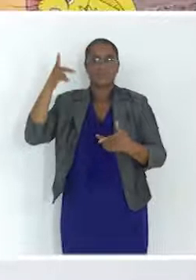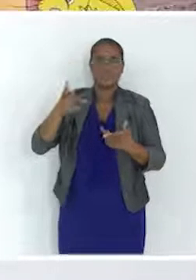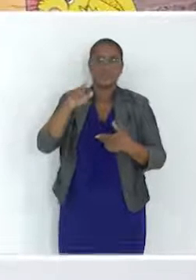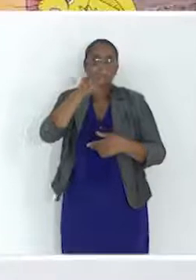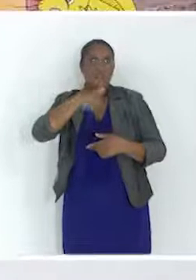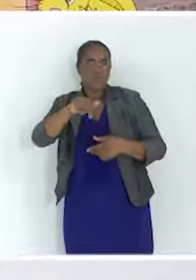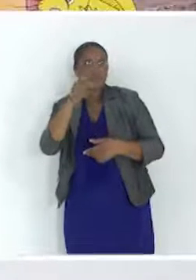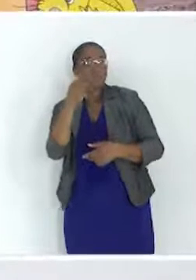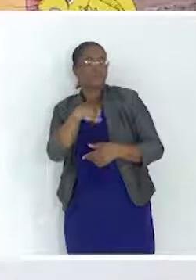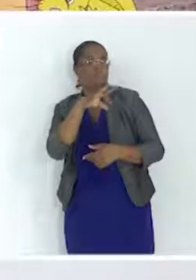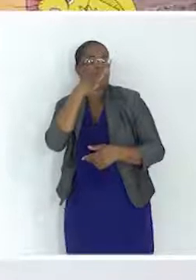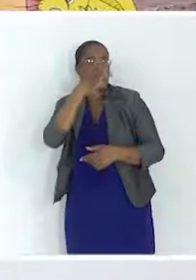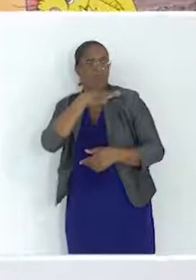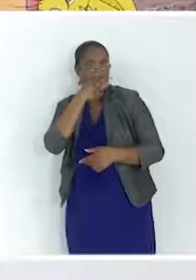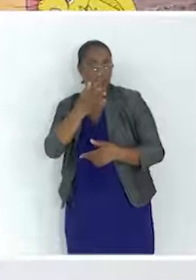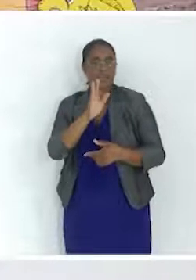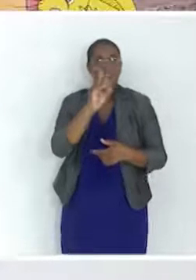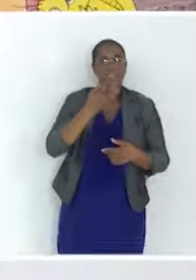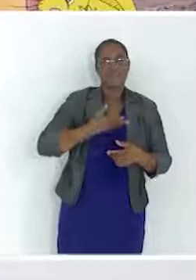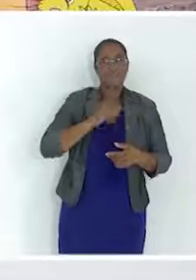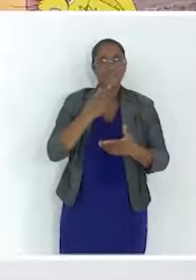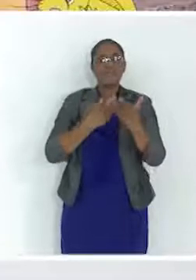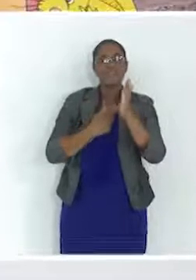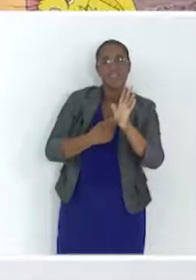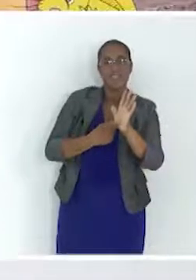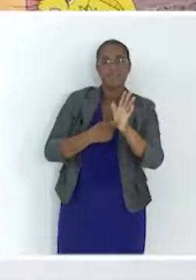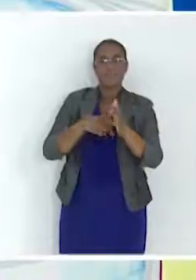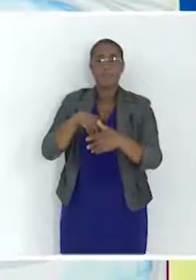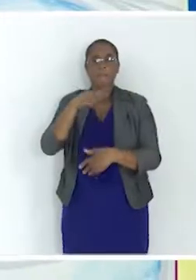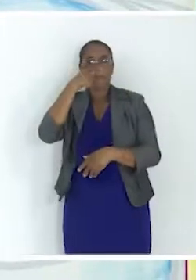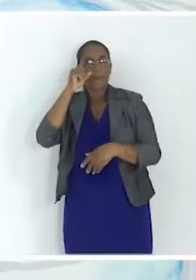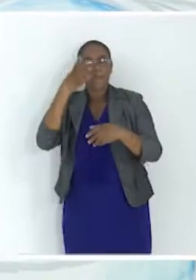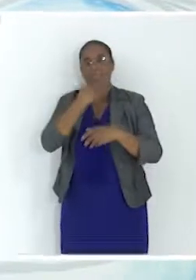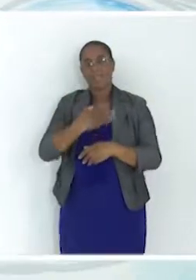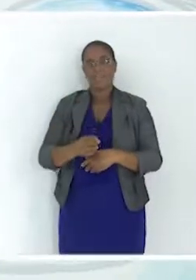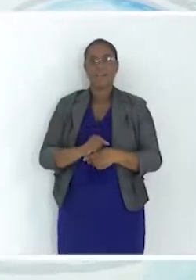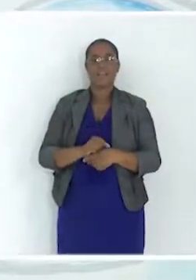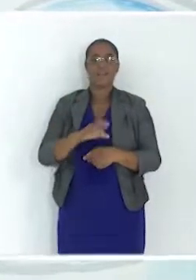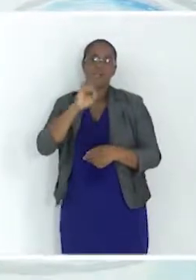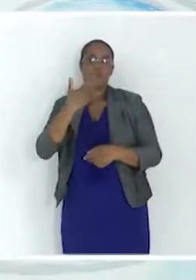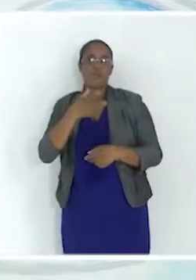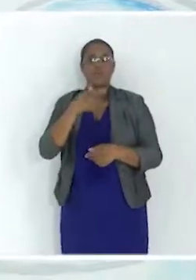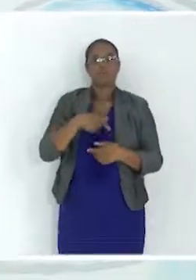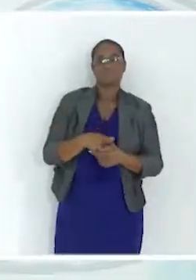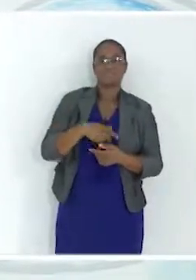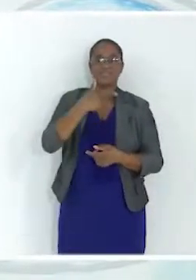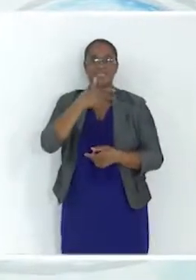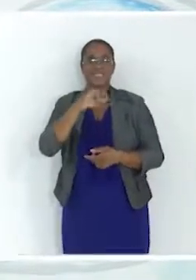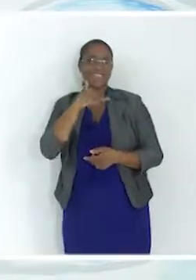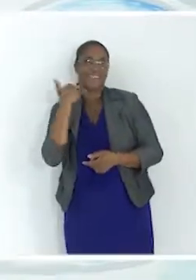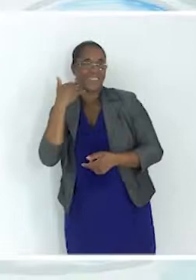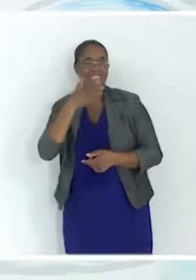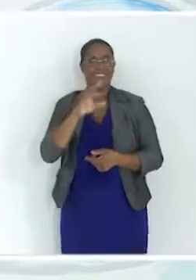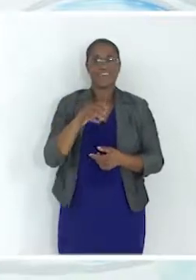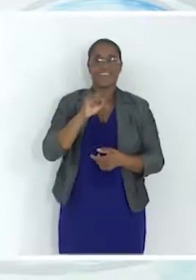por exemplo, Papai Natal ou Tia Ganga. Vocês conhecem a história de Tia Ganga, não conhecem? Muito bem. E